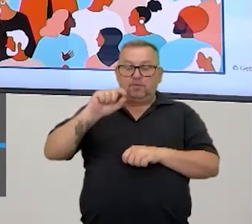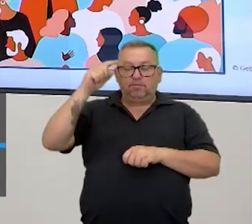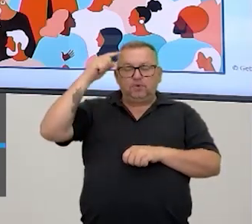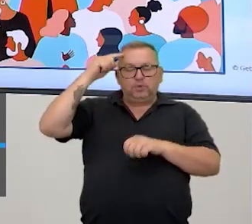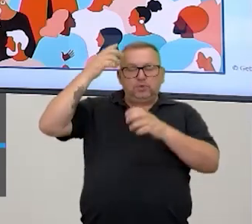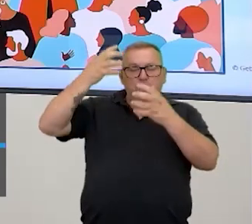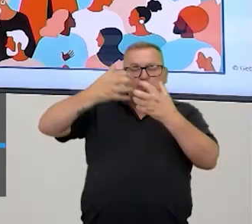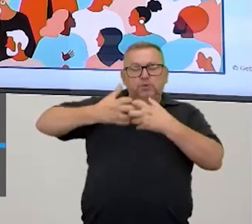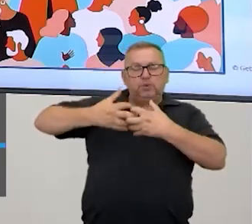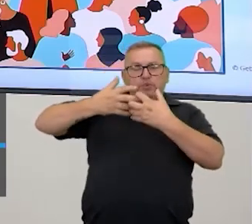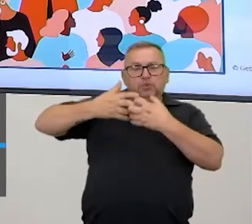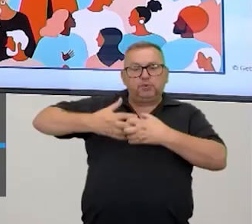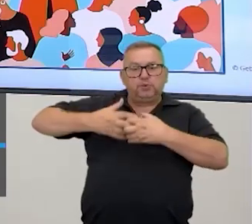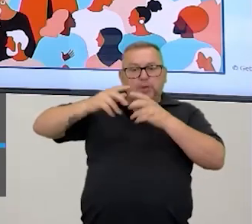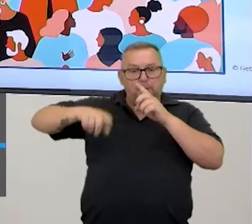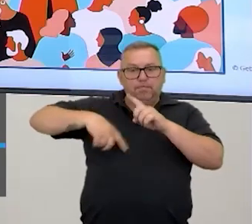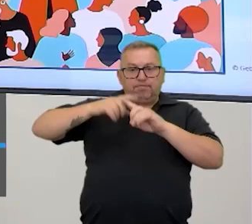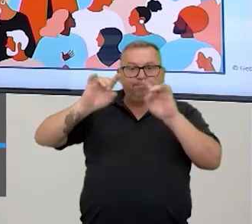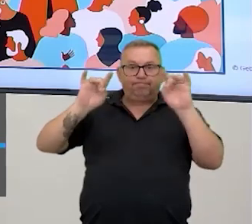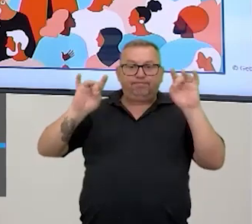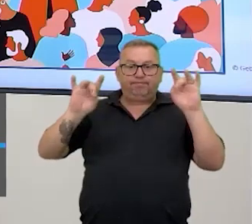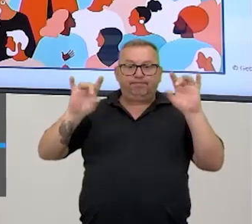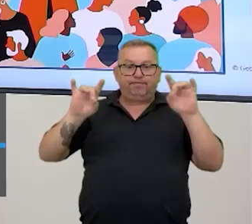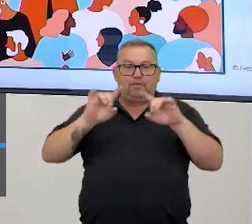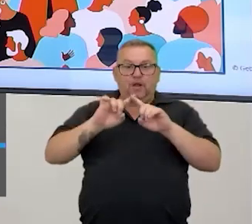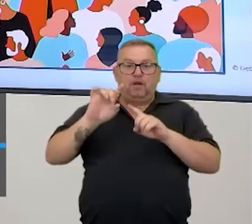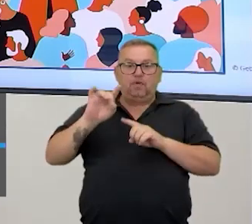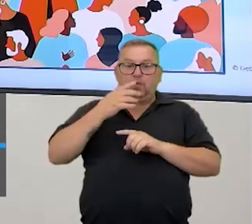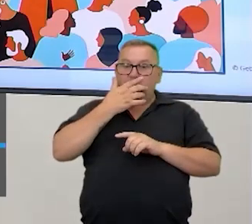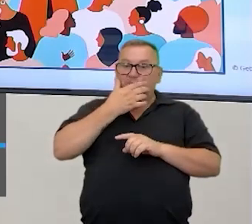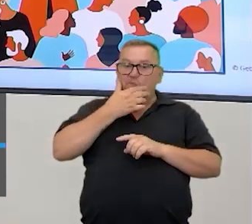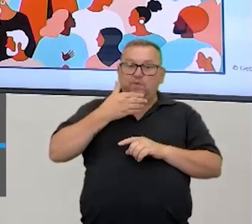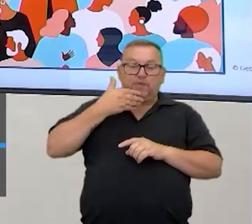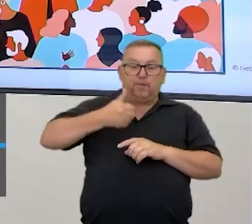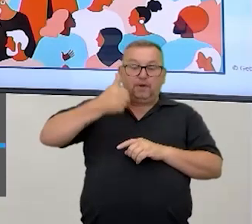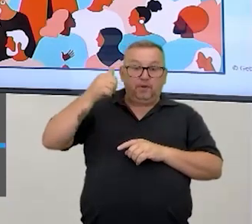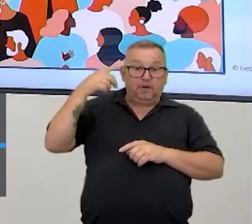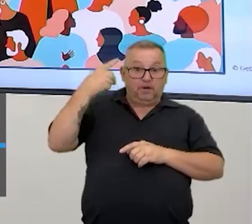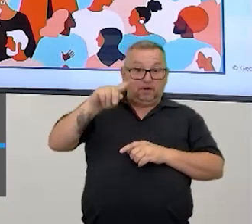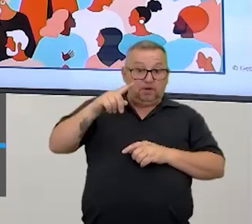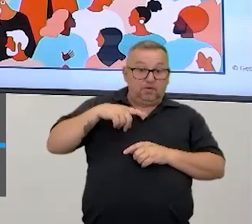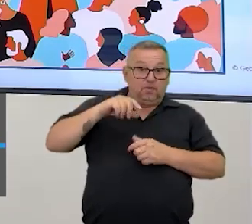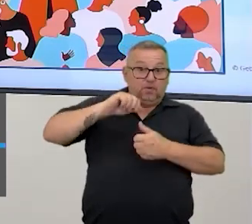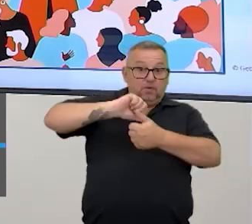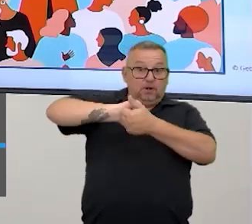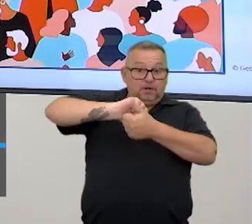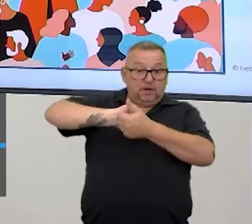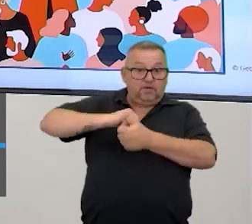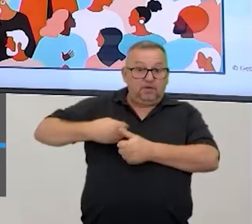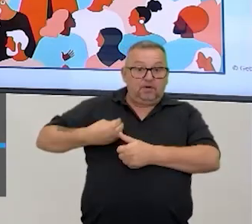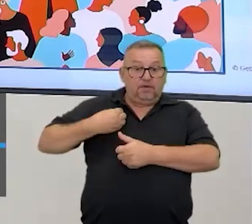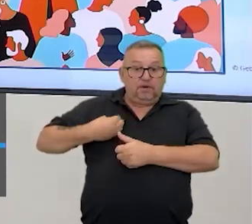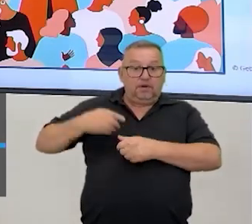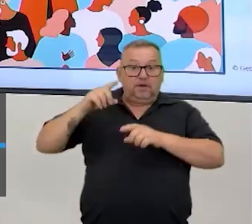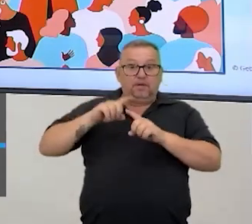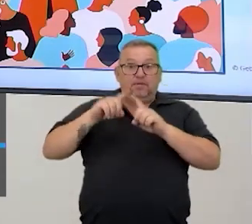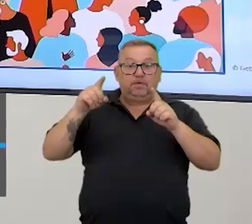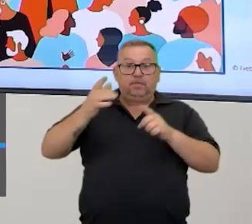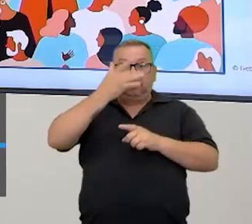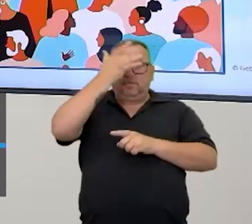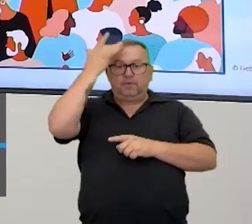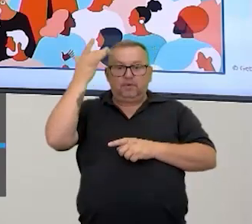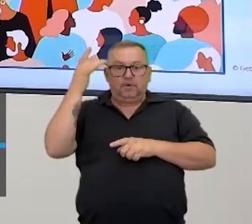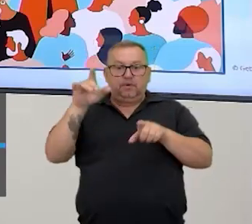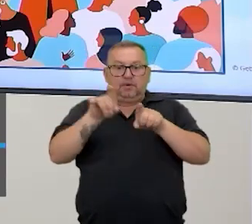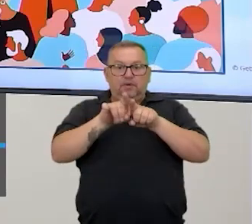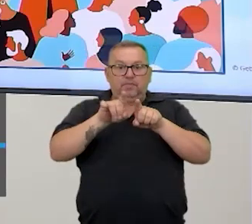reflexões cada vez mais sofisticadas, não só para melhorar a sua qualidade de vida, mas das pessoas do